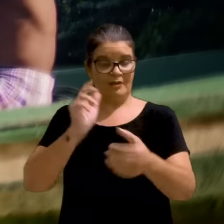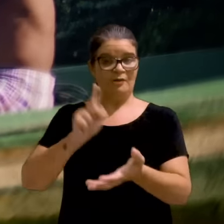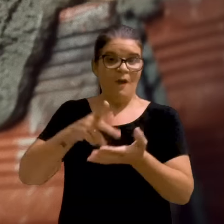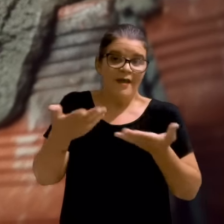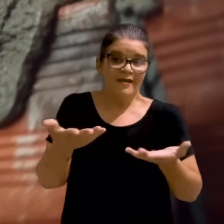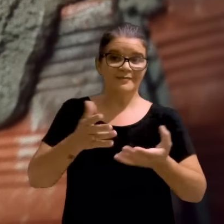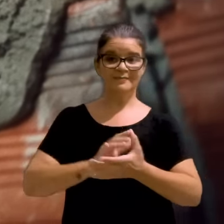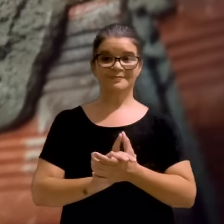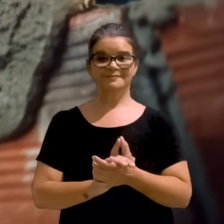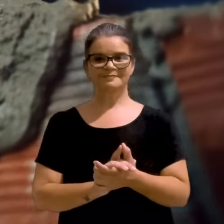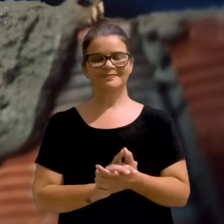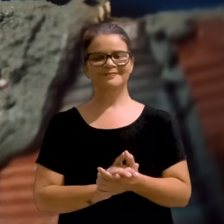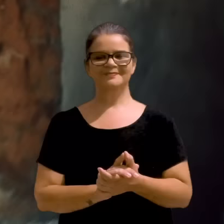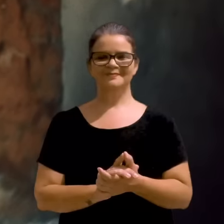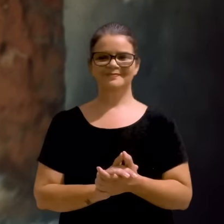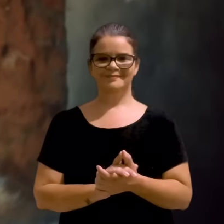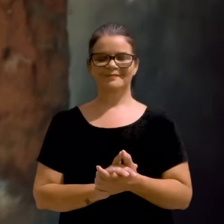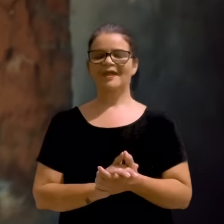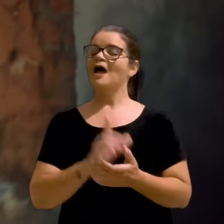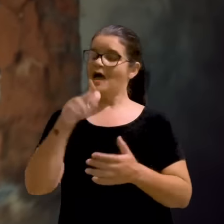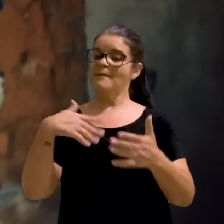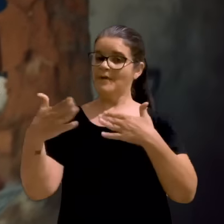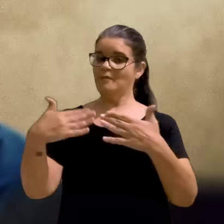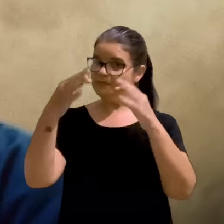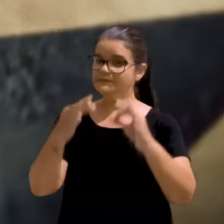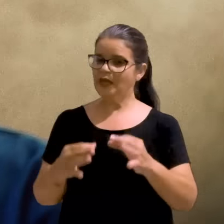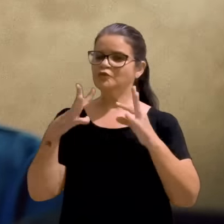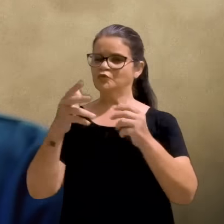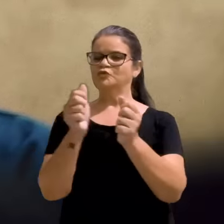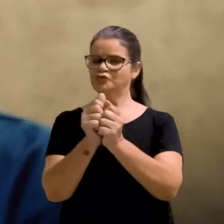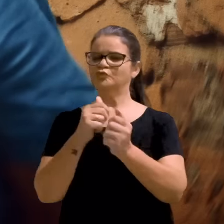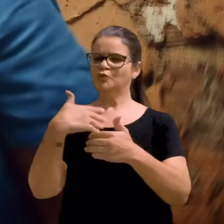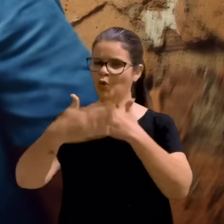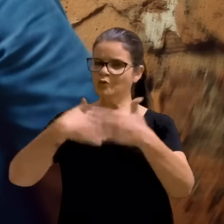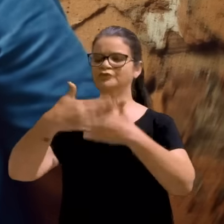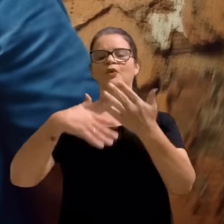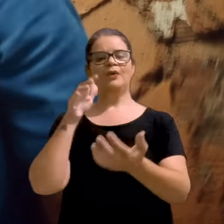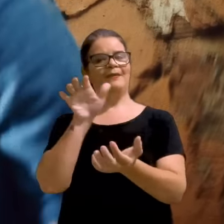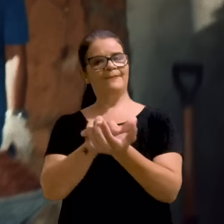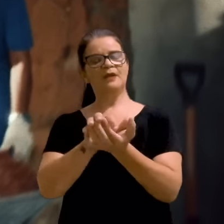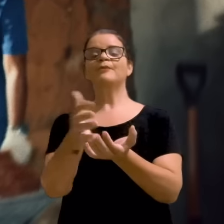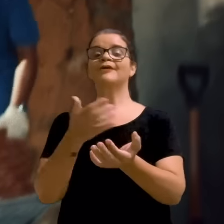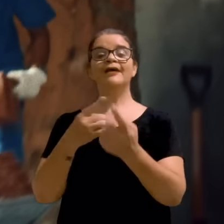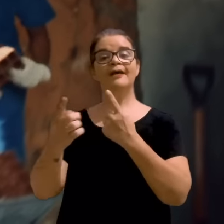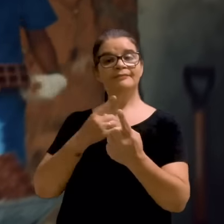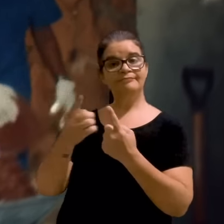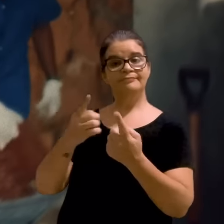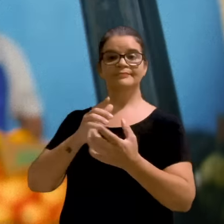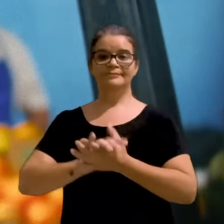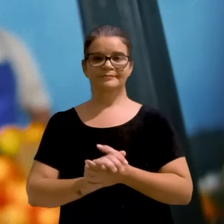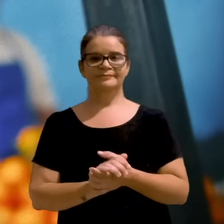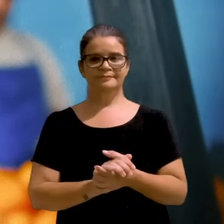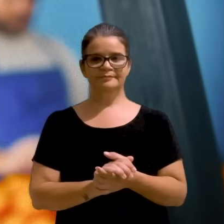rio, pedreiros em obra. É papo reto, viu? Tá construindo junto, num diálogo. O Pernambuco que a gente quer. Na feira,